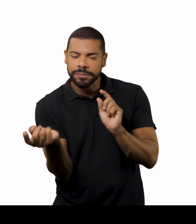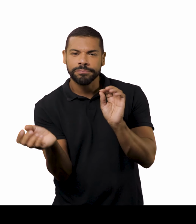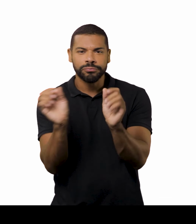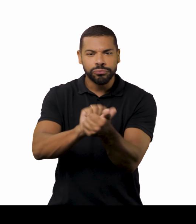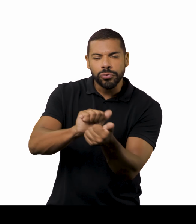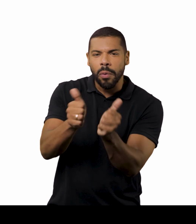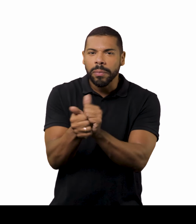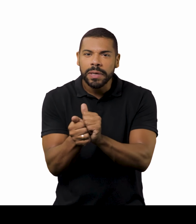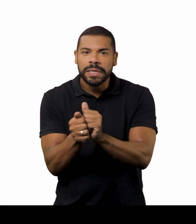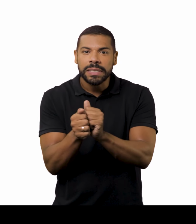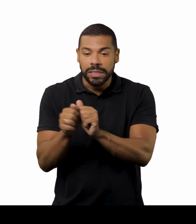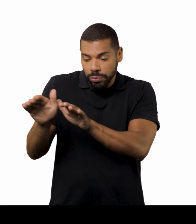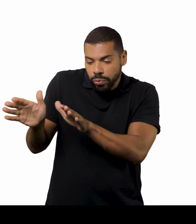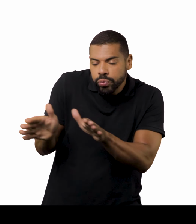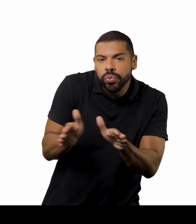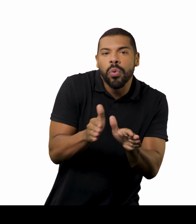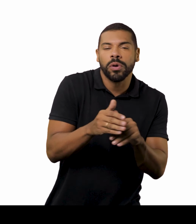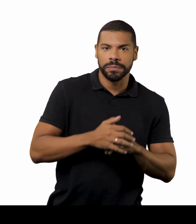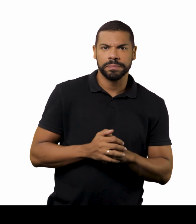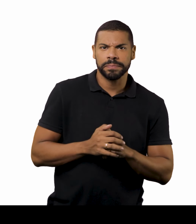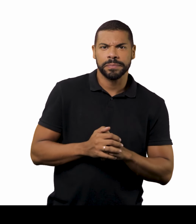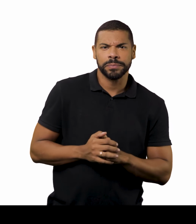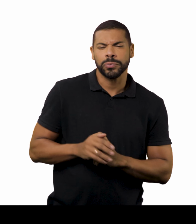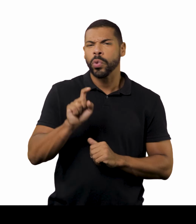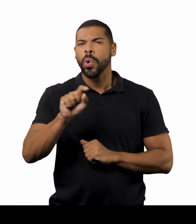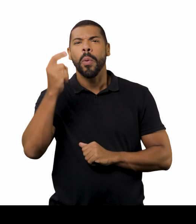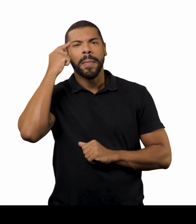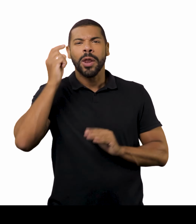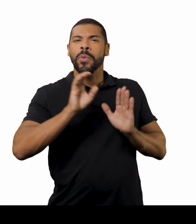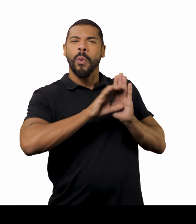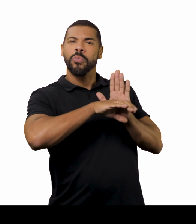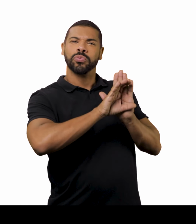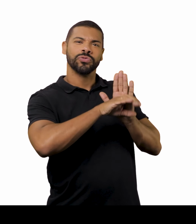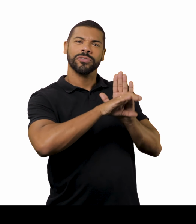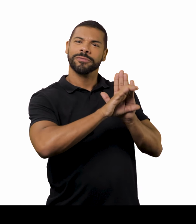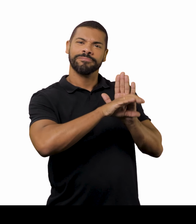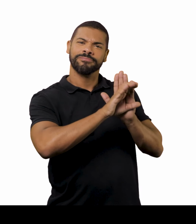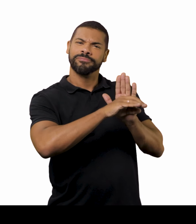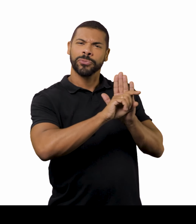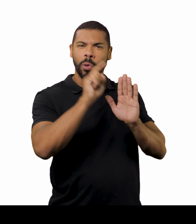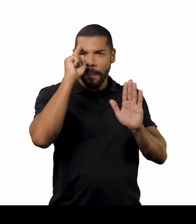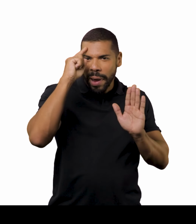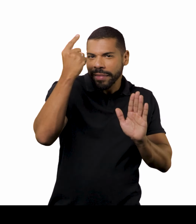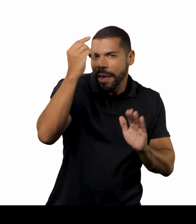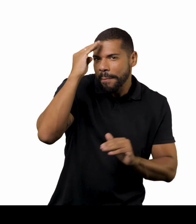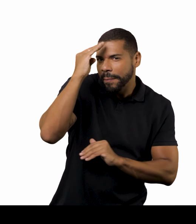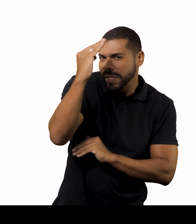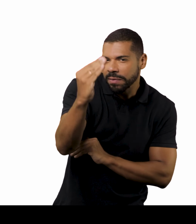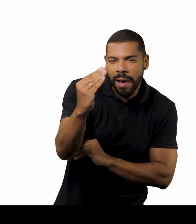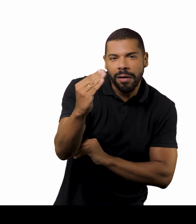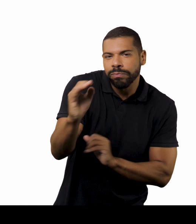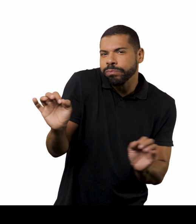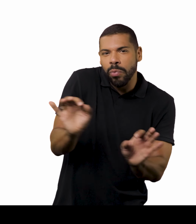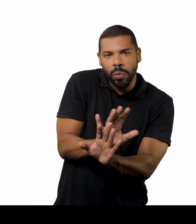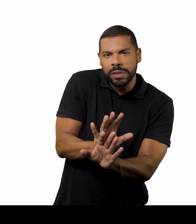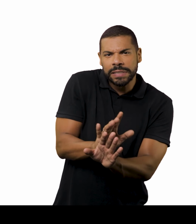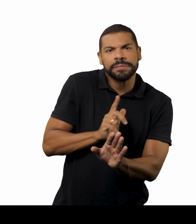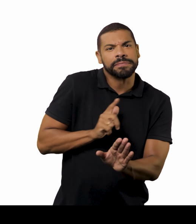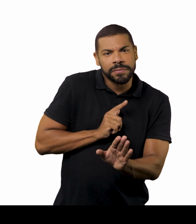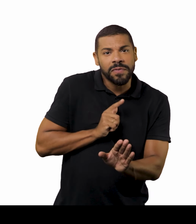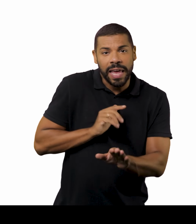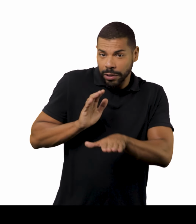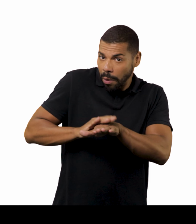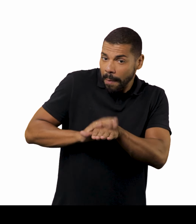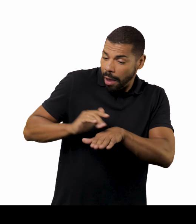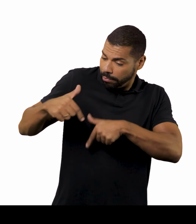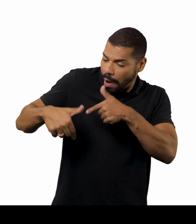para ela, daí a gente modelava, depois pôs a escultura em cima. A gente não foi muito pelo conceito de chegar a uma ideia até ela ficar pronta, eles foram